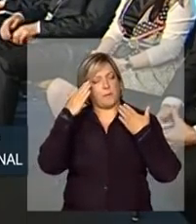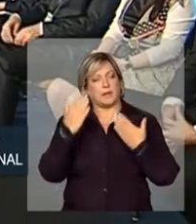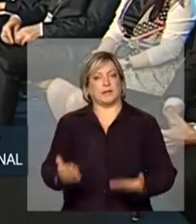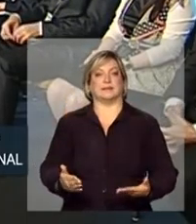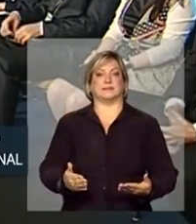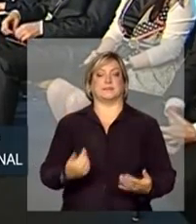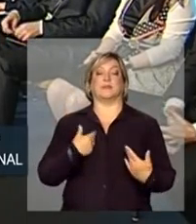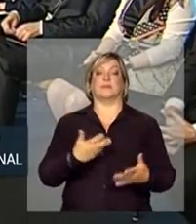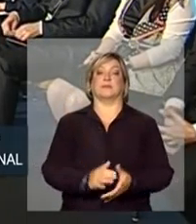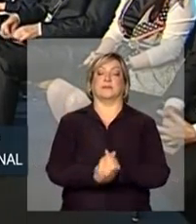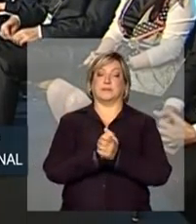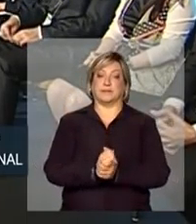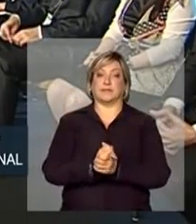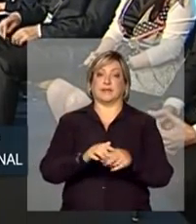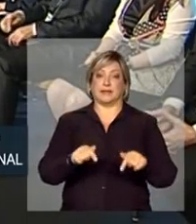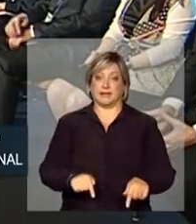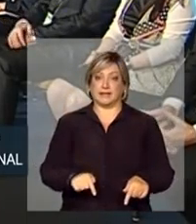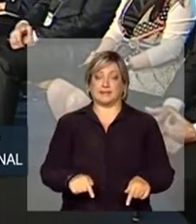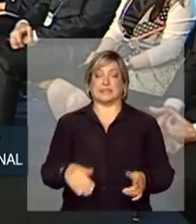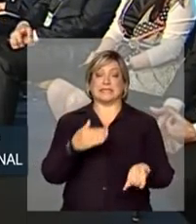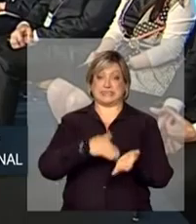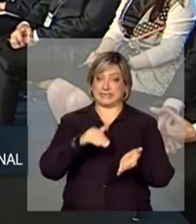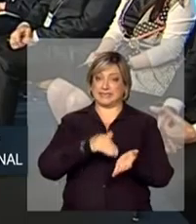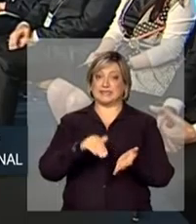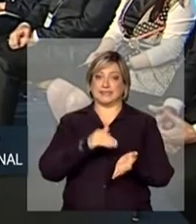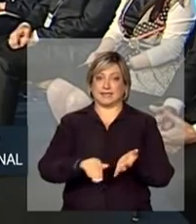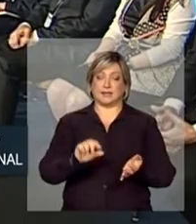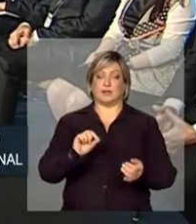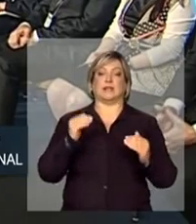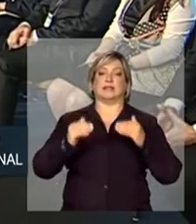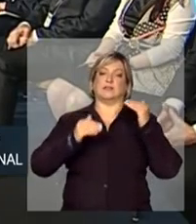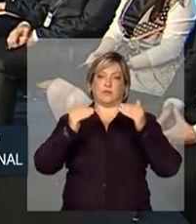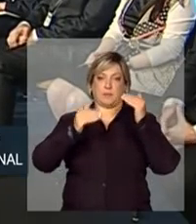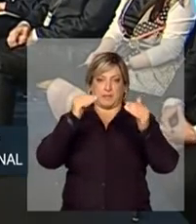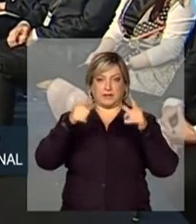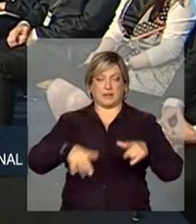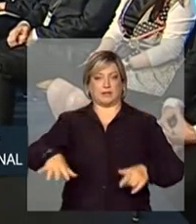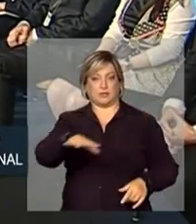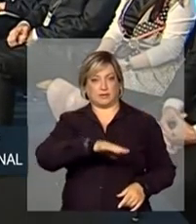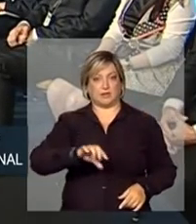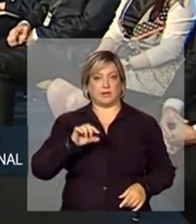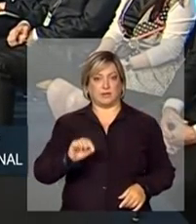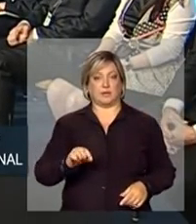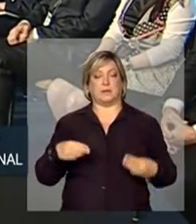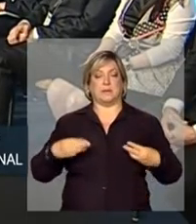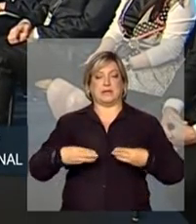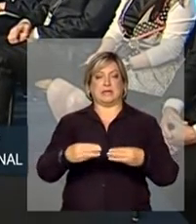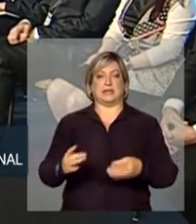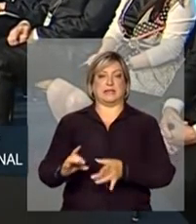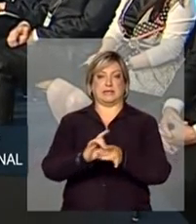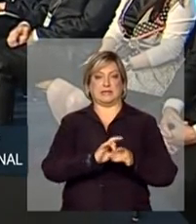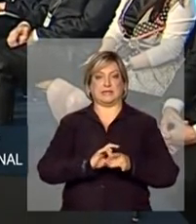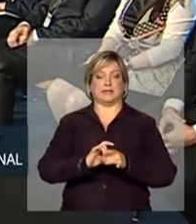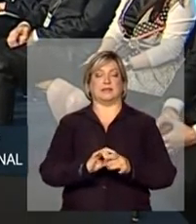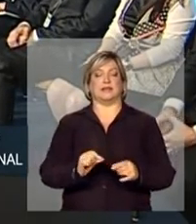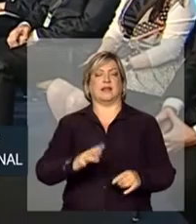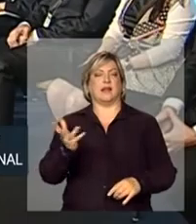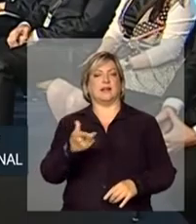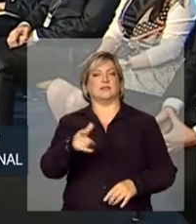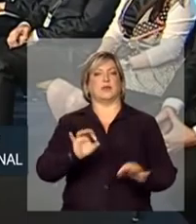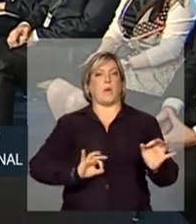as CODES, e as conferências estaduais e macro-regionais. Muito obrigado, doutor Marcelo, e a toda a equipe